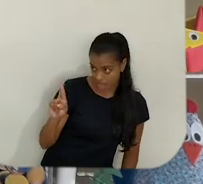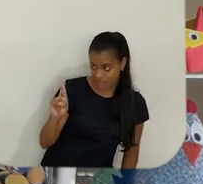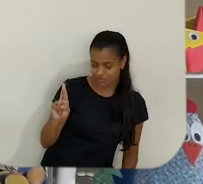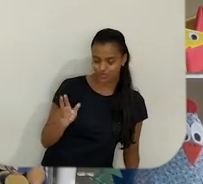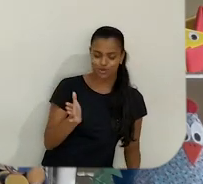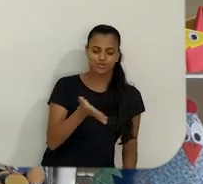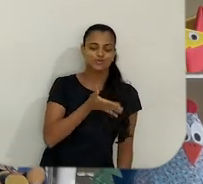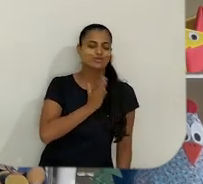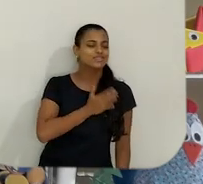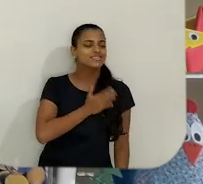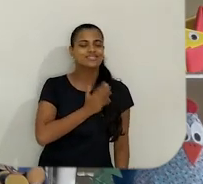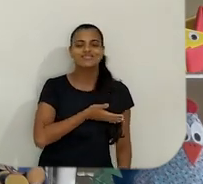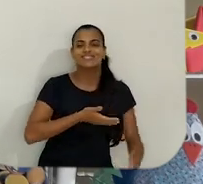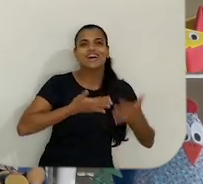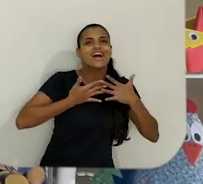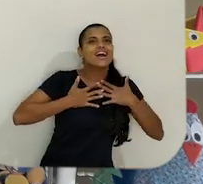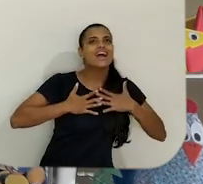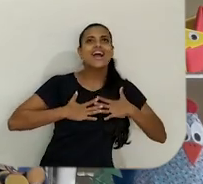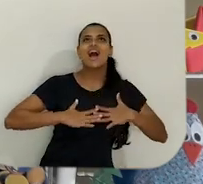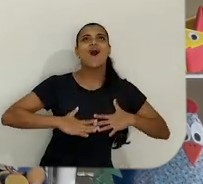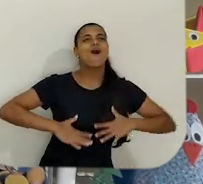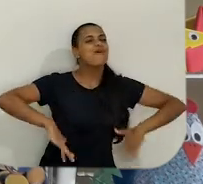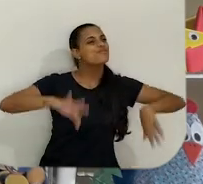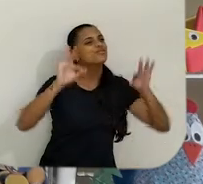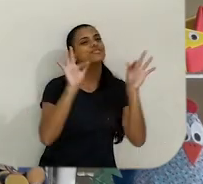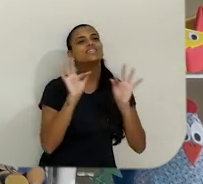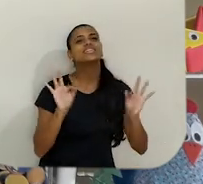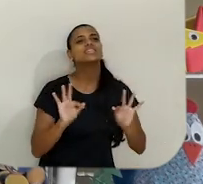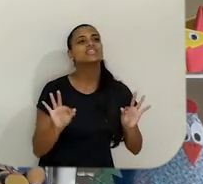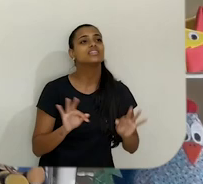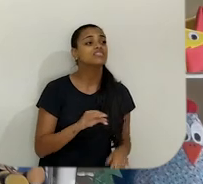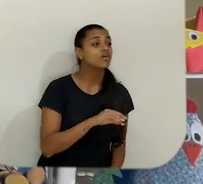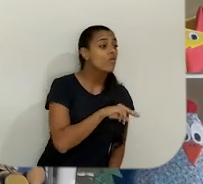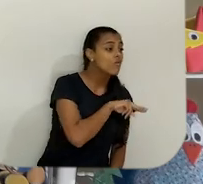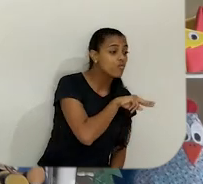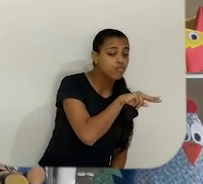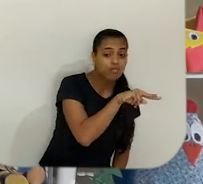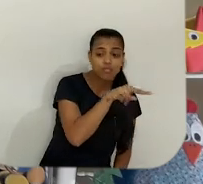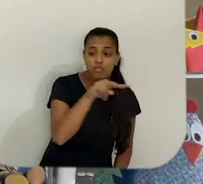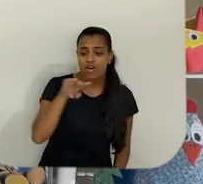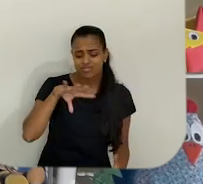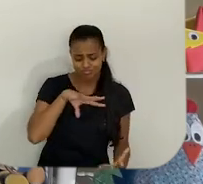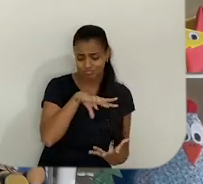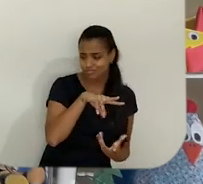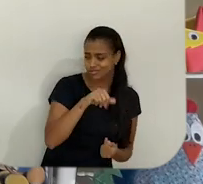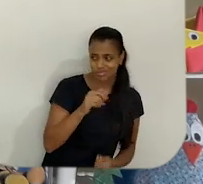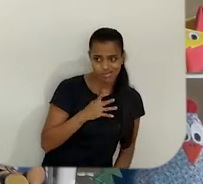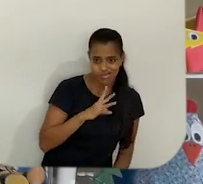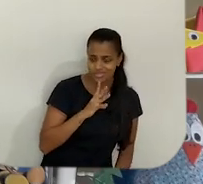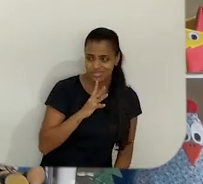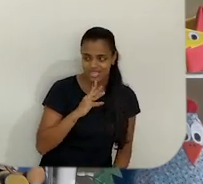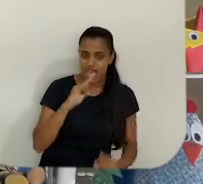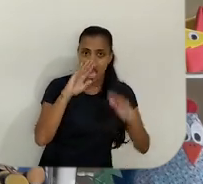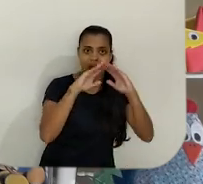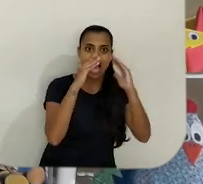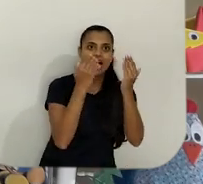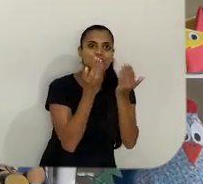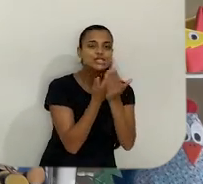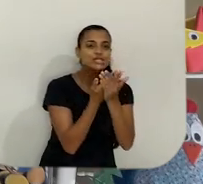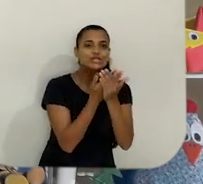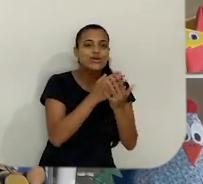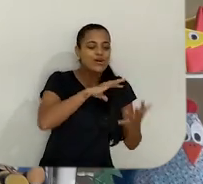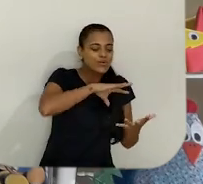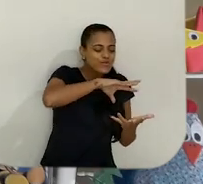e feliz de todos os lugares do mundo que eu vi essa escola tem um mundo